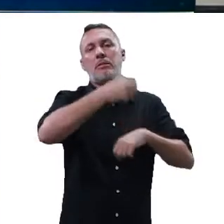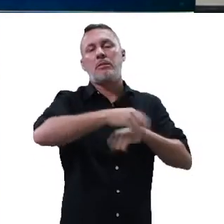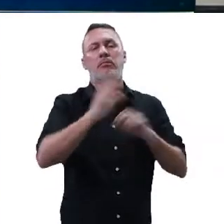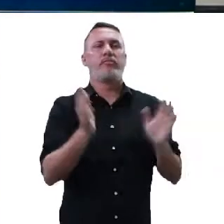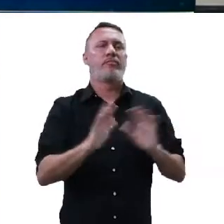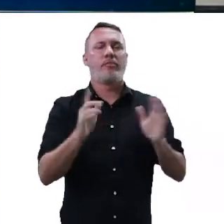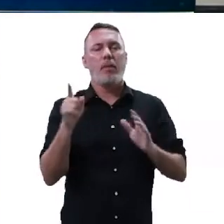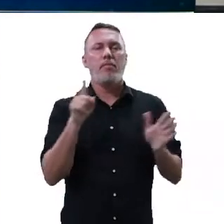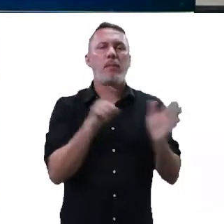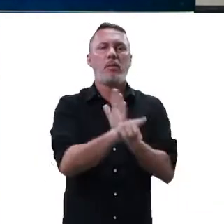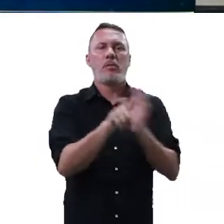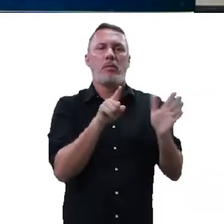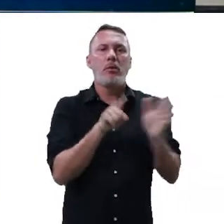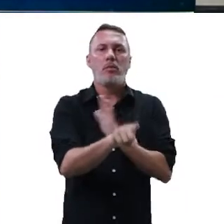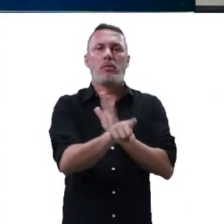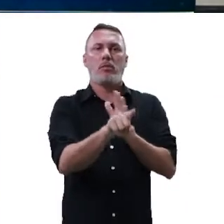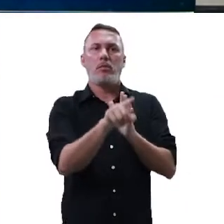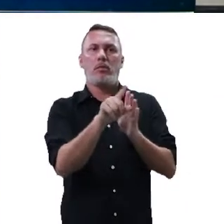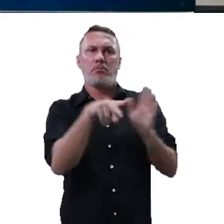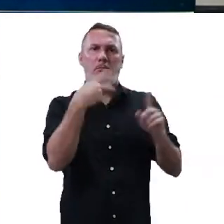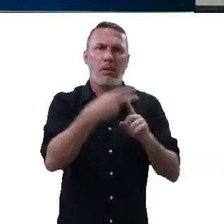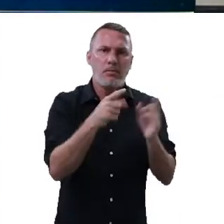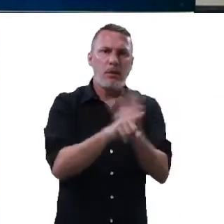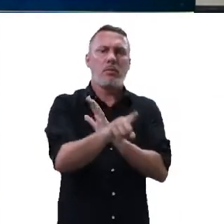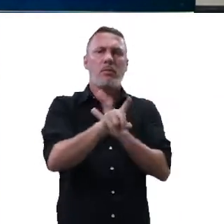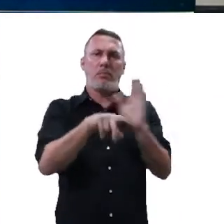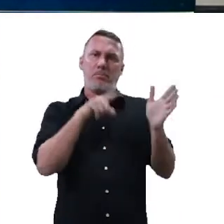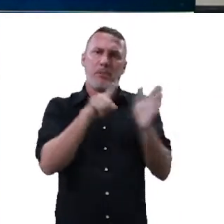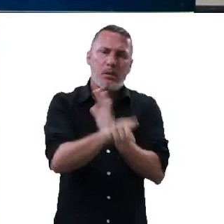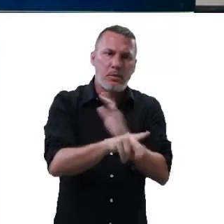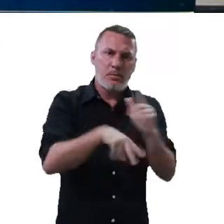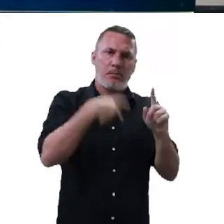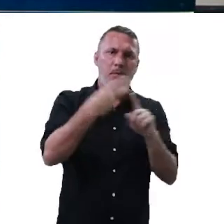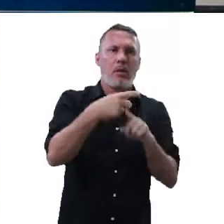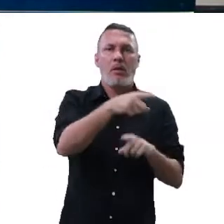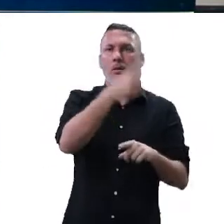perguntas então era pergunta sobre pergunta